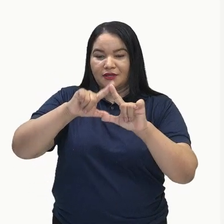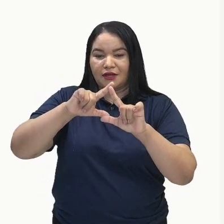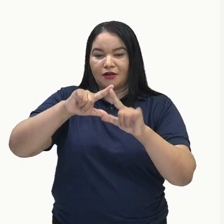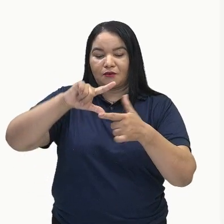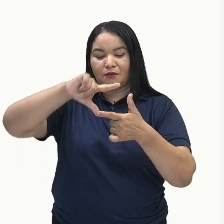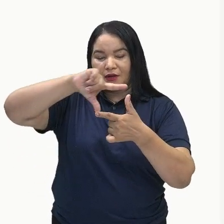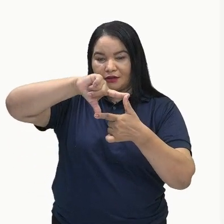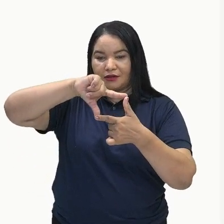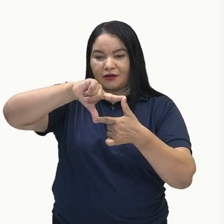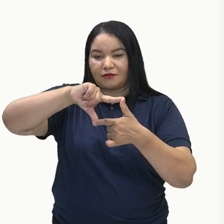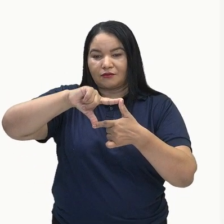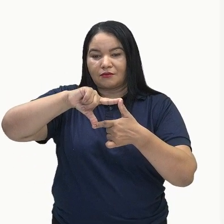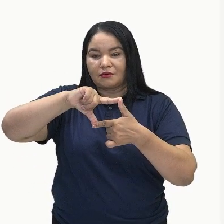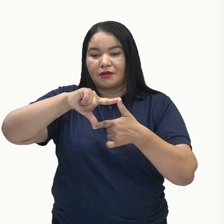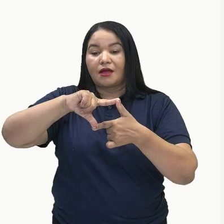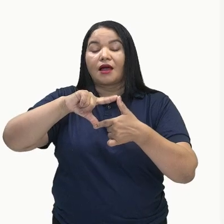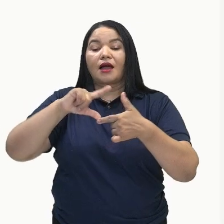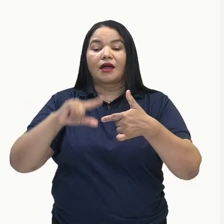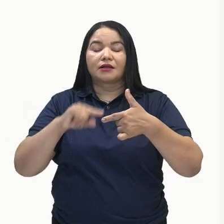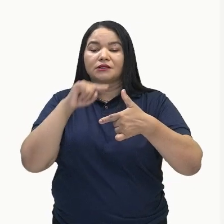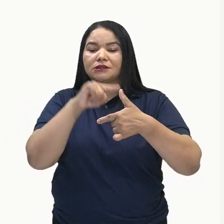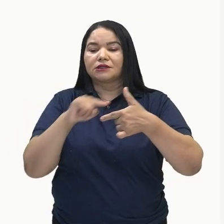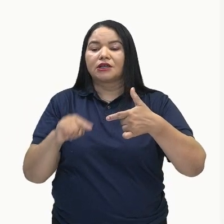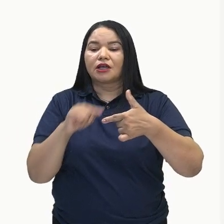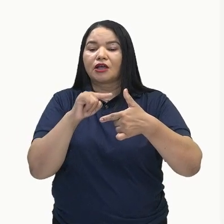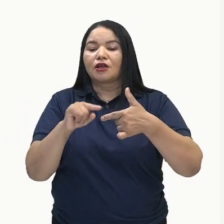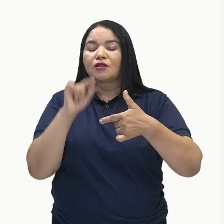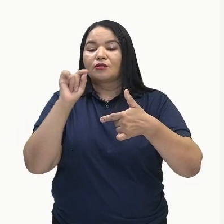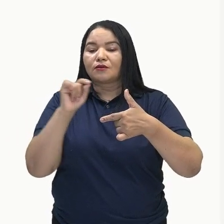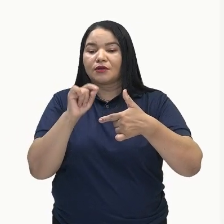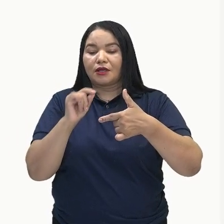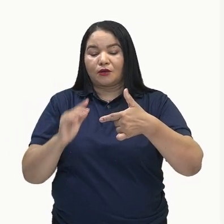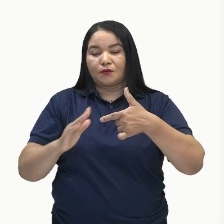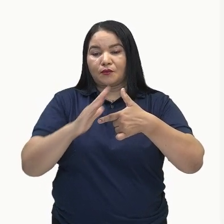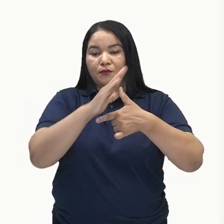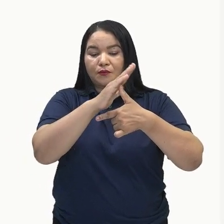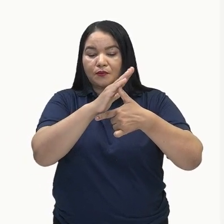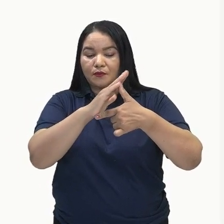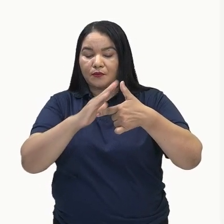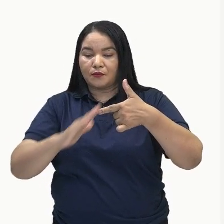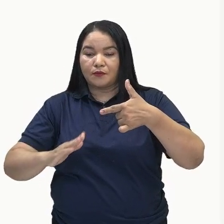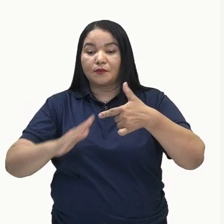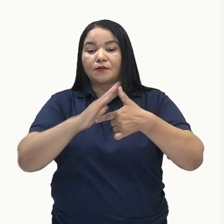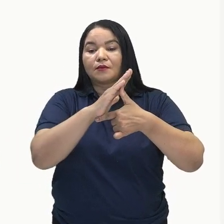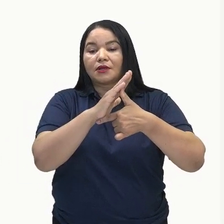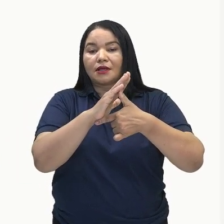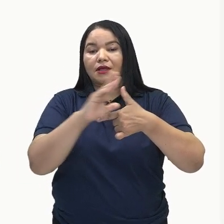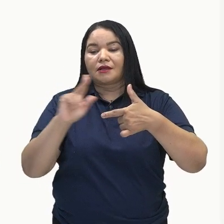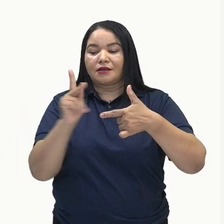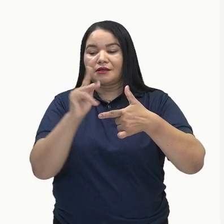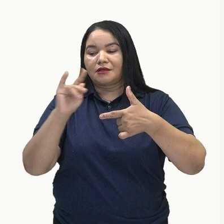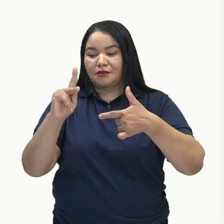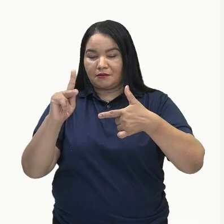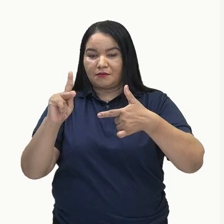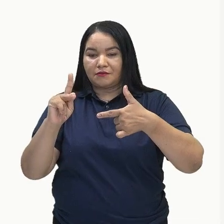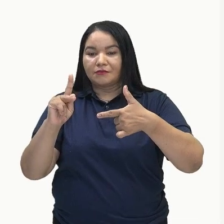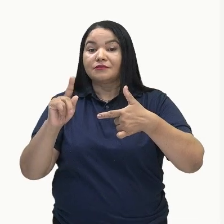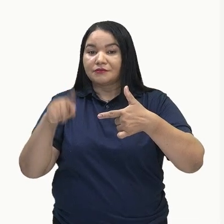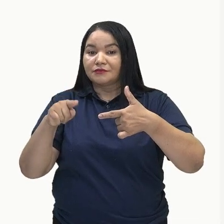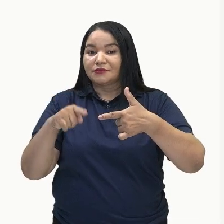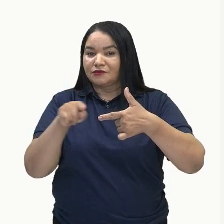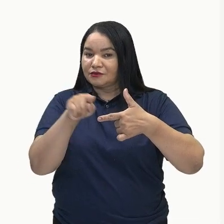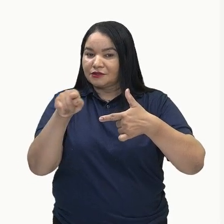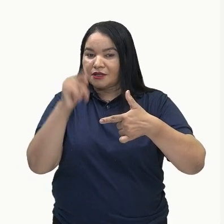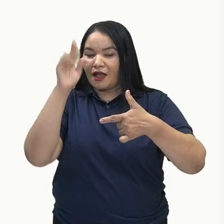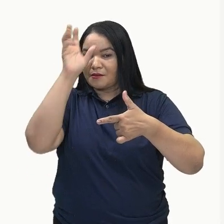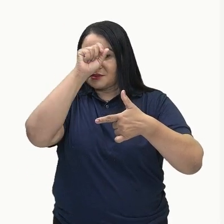está oposto ao ângulo reto, ó, está oposto ao ângulo reto, esse lado é a hipotenusa, certo? Aí você aprendeu que